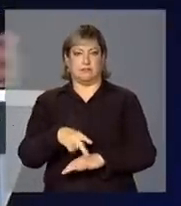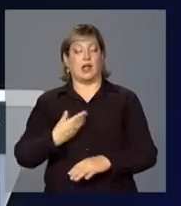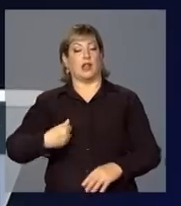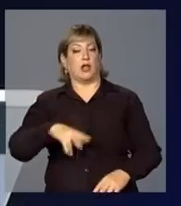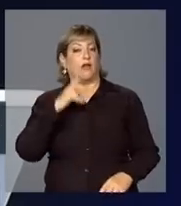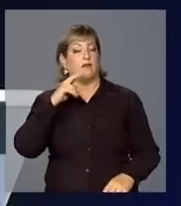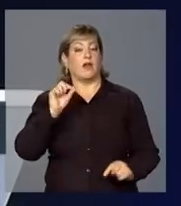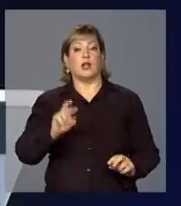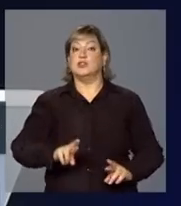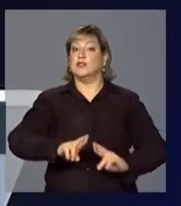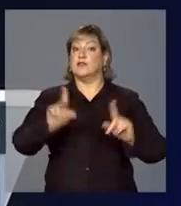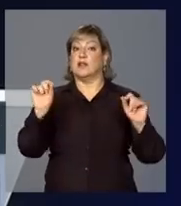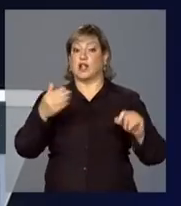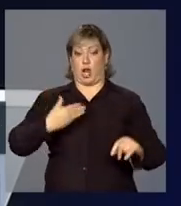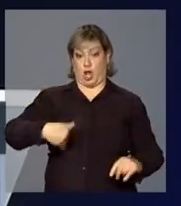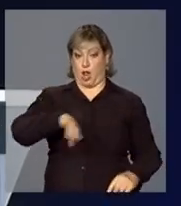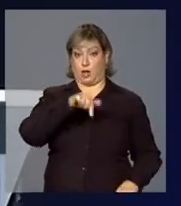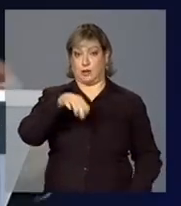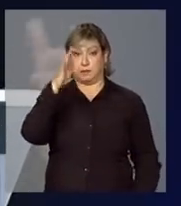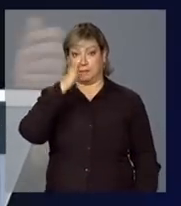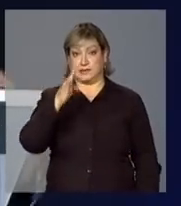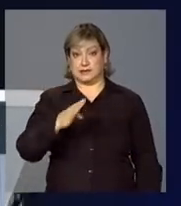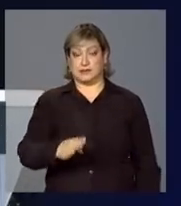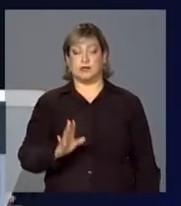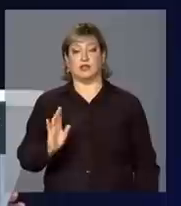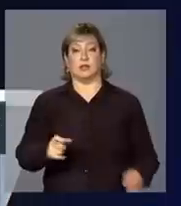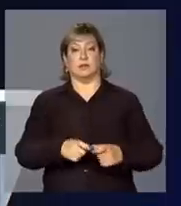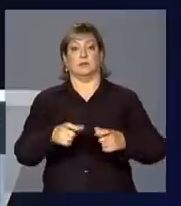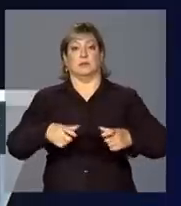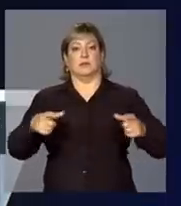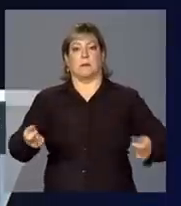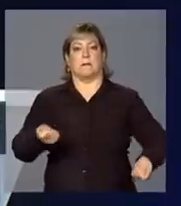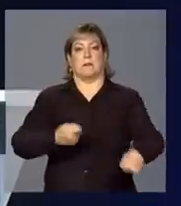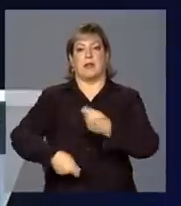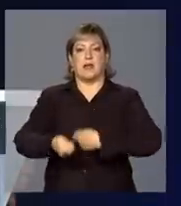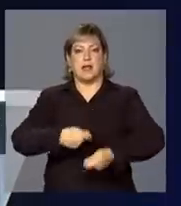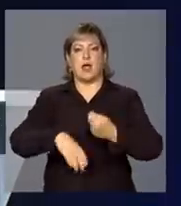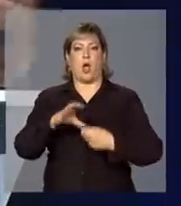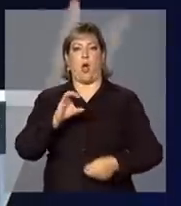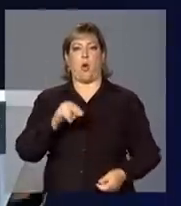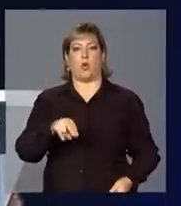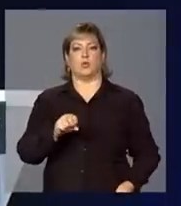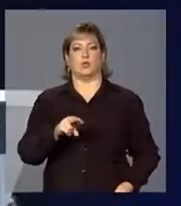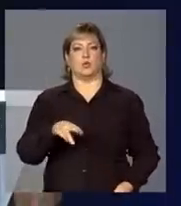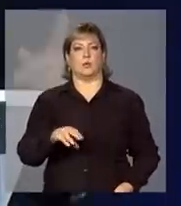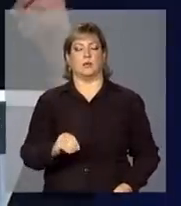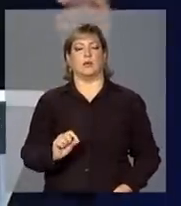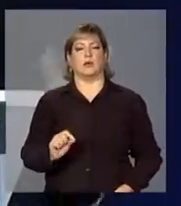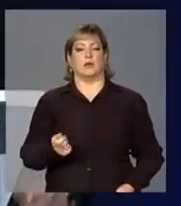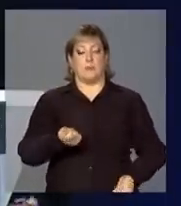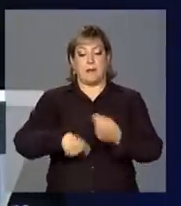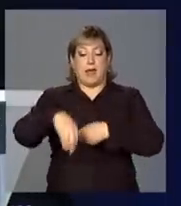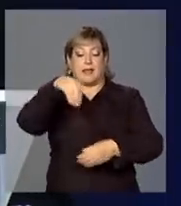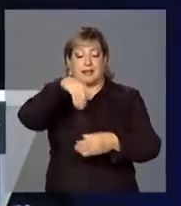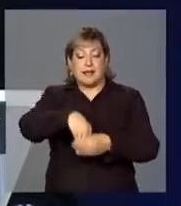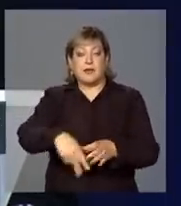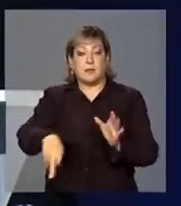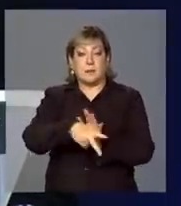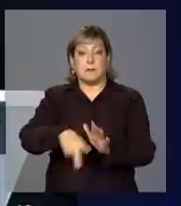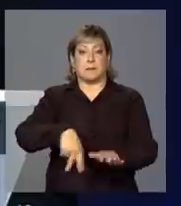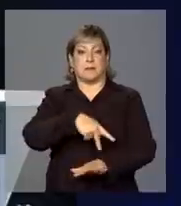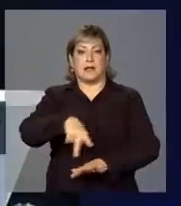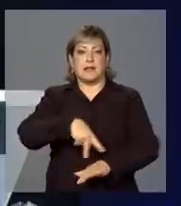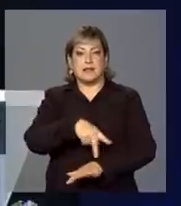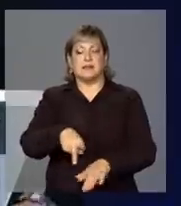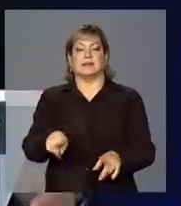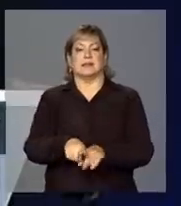ao contrário de nós, que ampliamos nosso mercado de consumo, nosso mercado doméstico, nosso